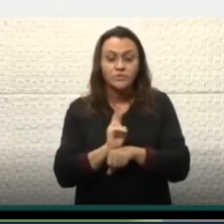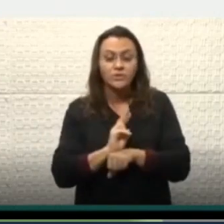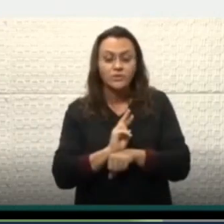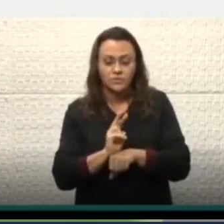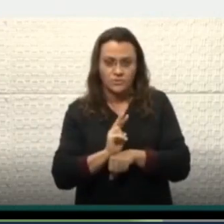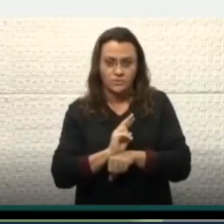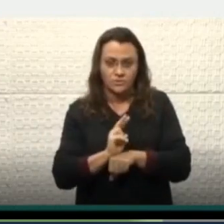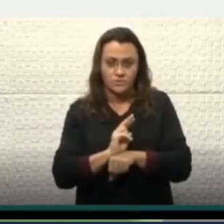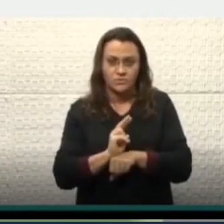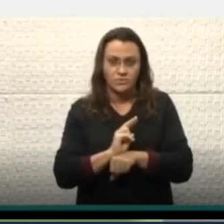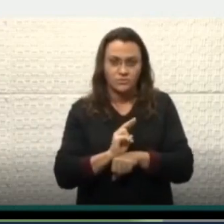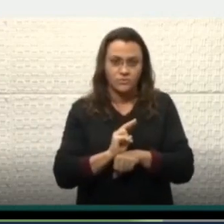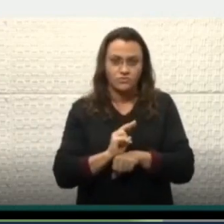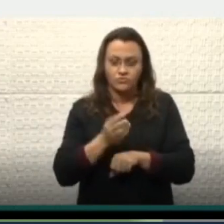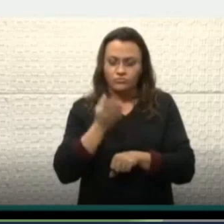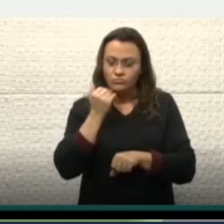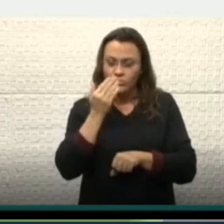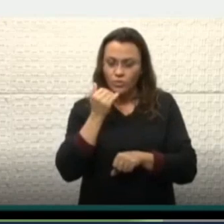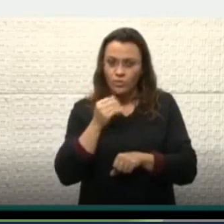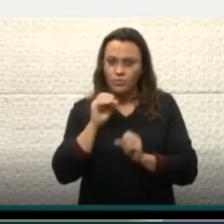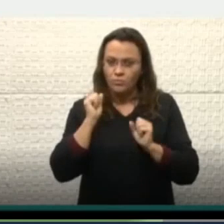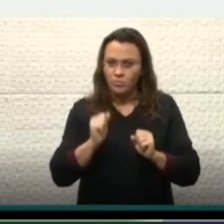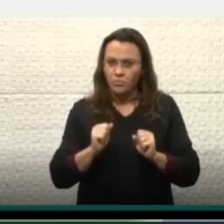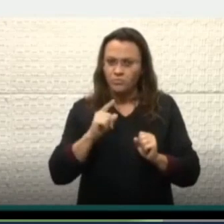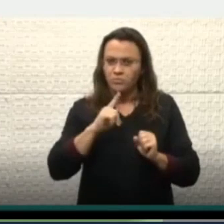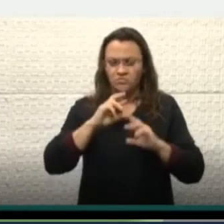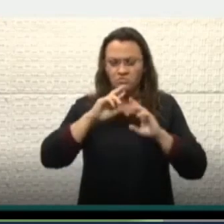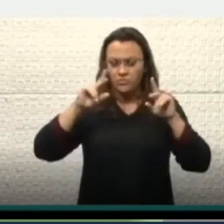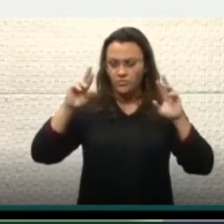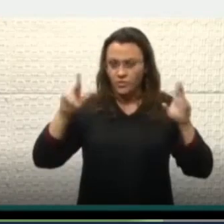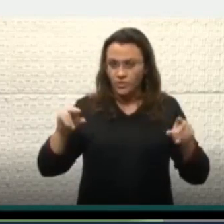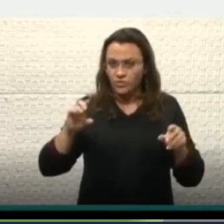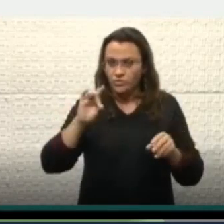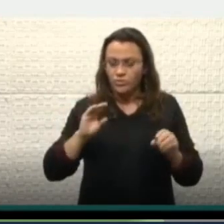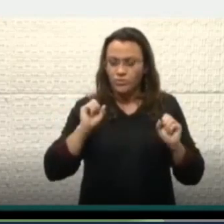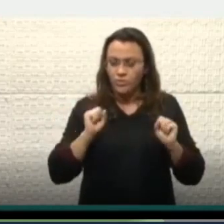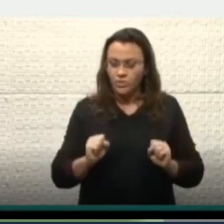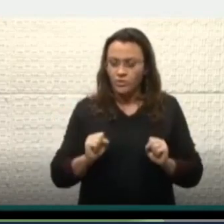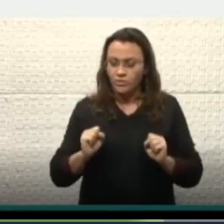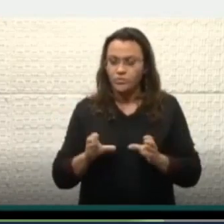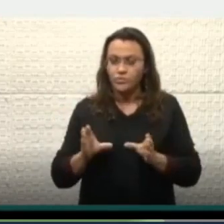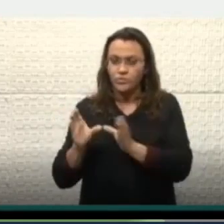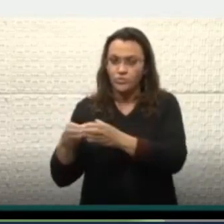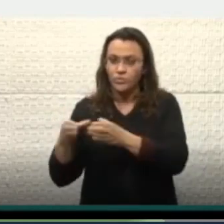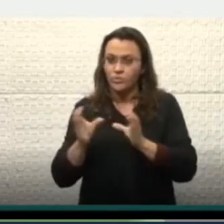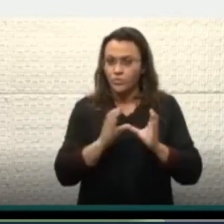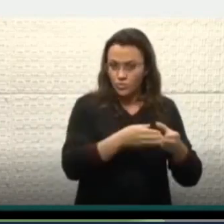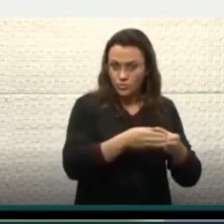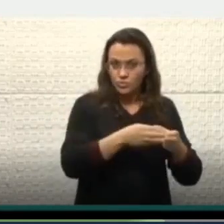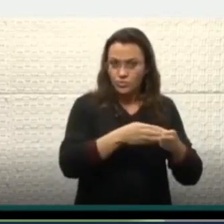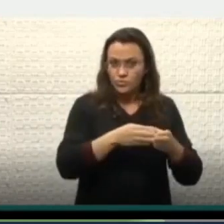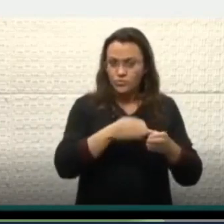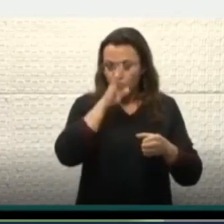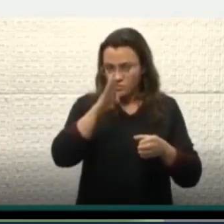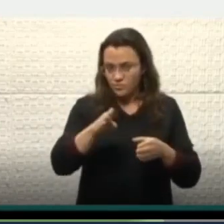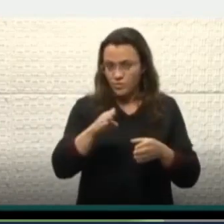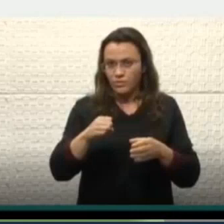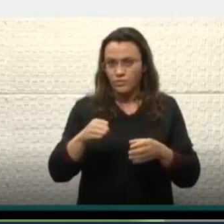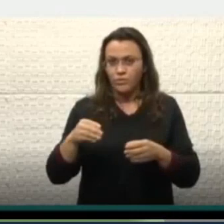Os contaminantes, eles podem ser extremamente variados, mas podemos separar em 2 grupos principais aí. Biológicos,